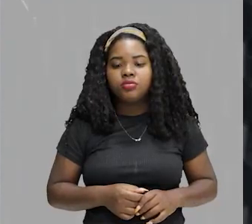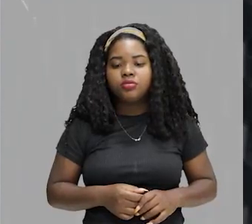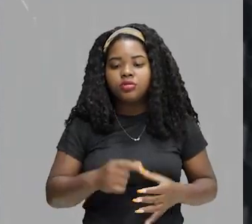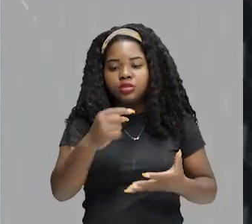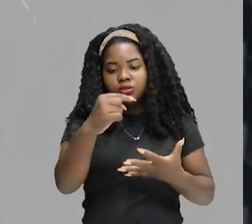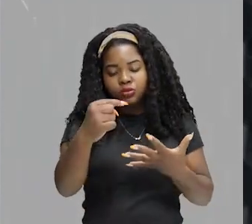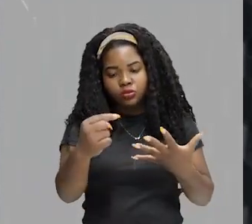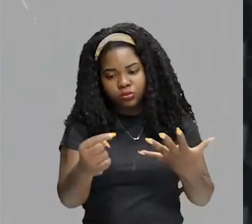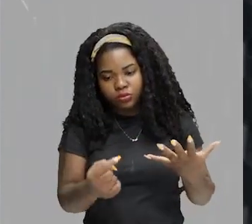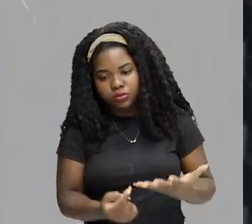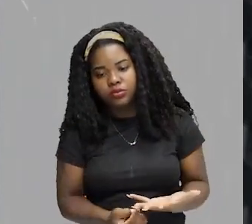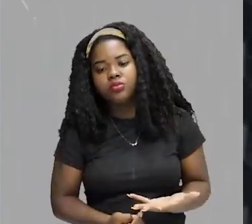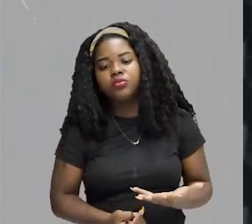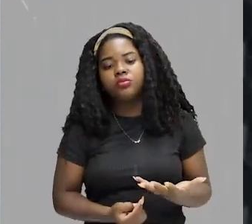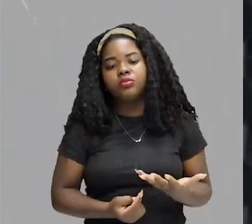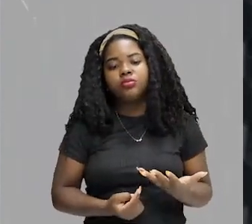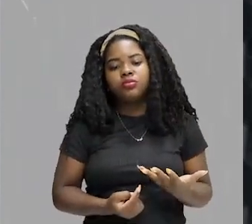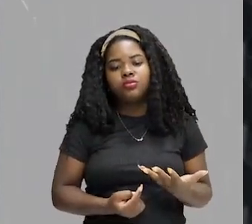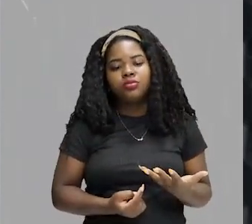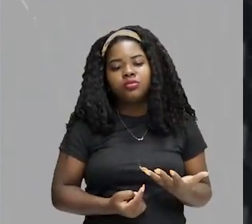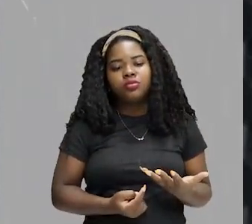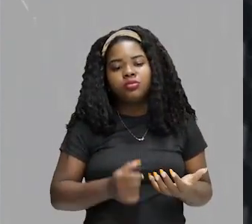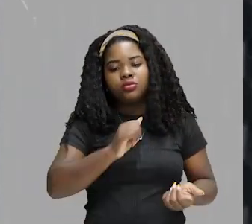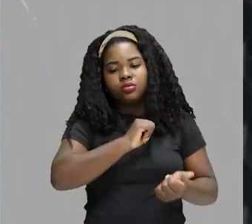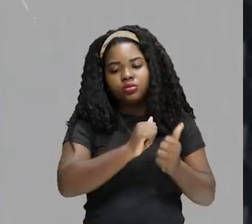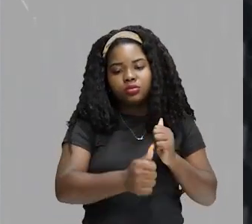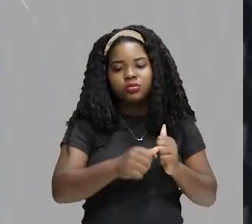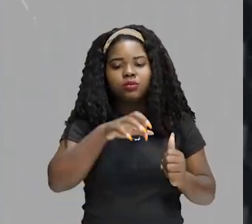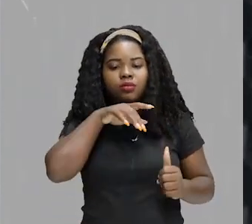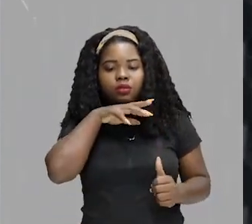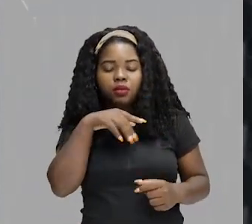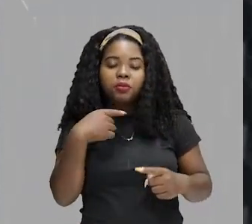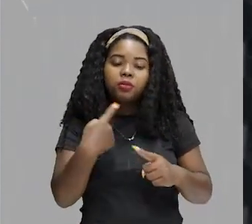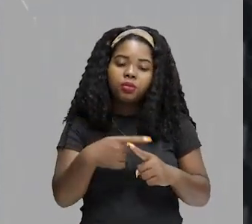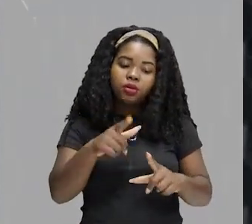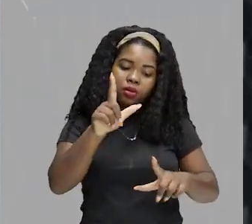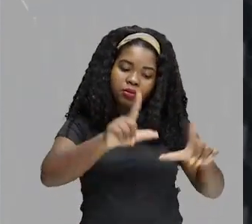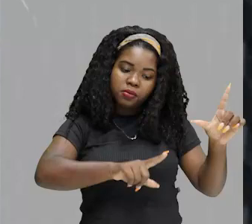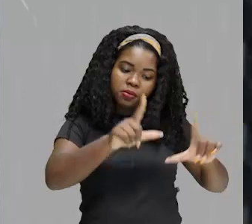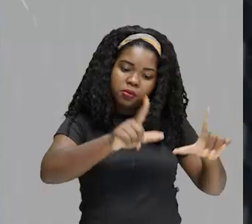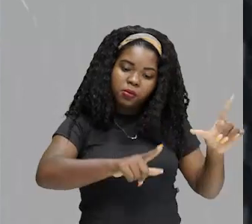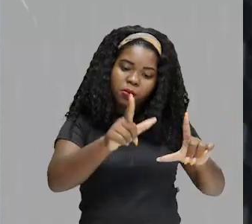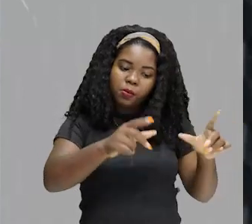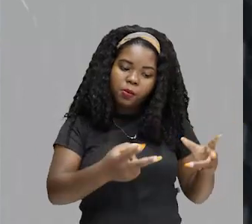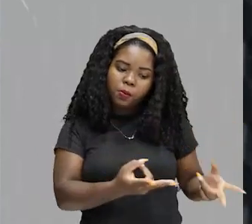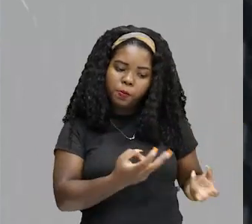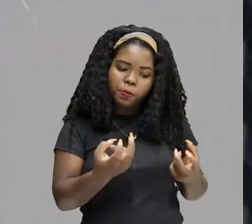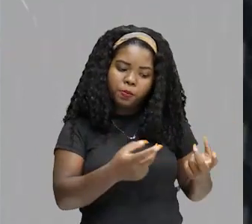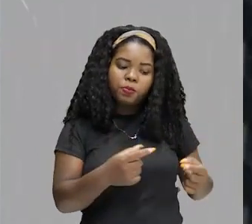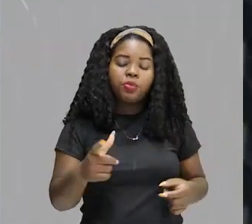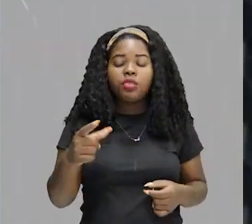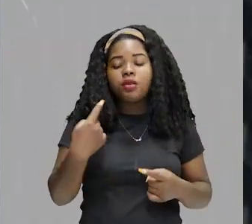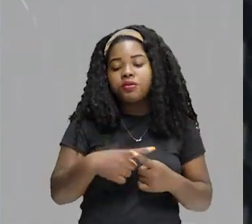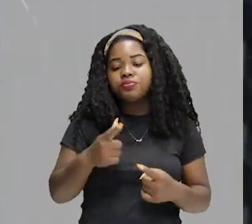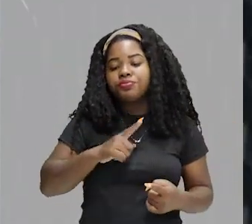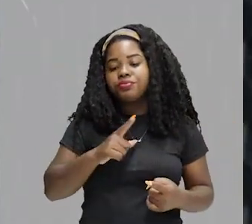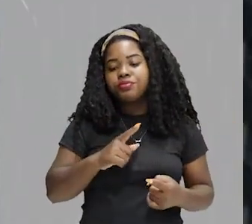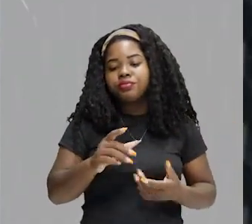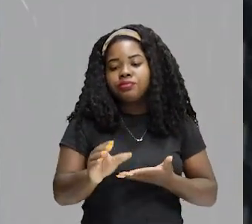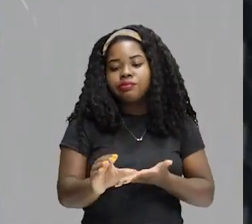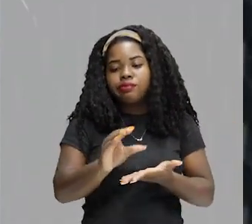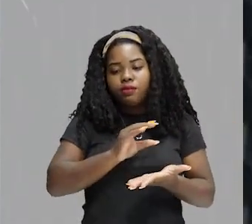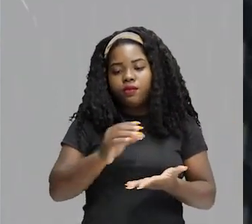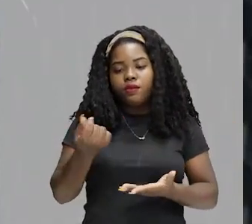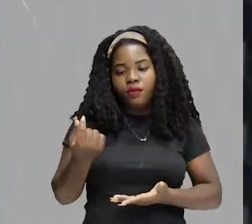os pontos que eu julgo muito negativo, porque é que a mídia não explora, porque tem que ter o retorno, tem que